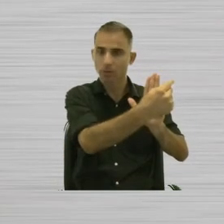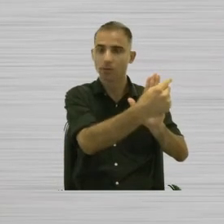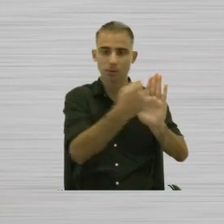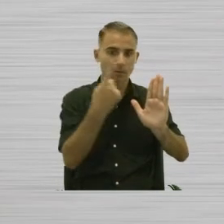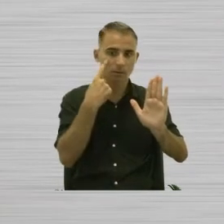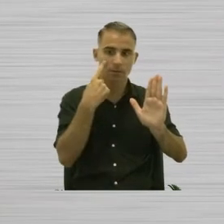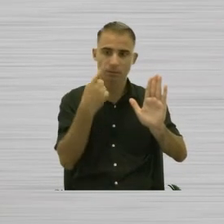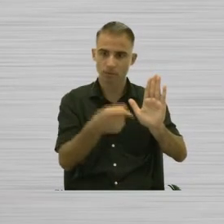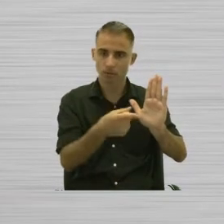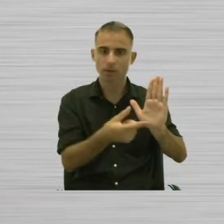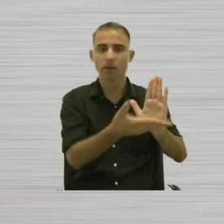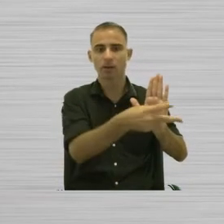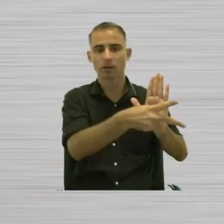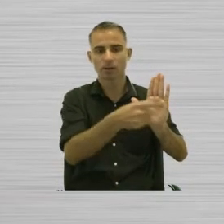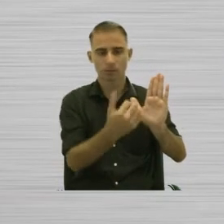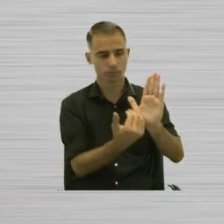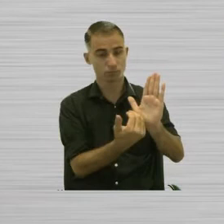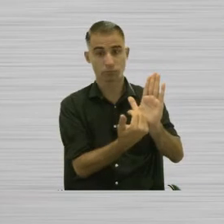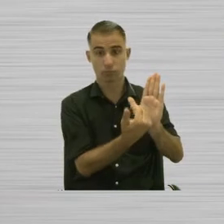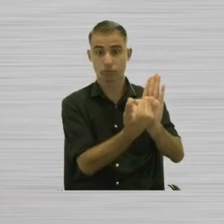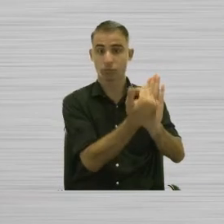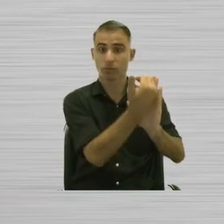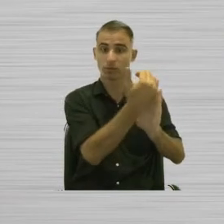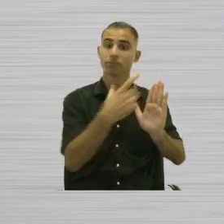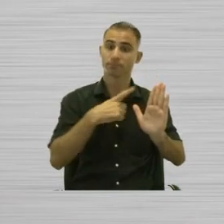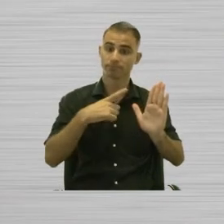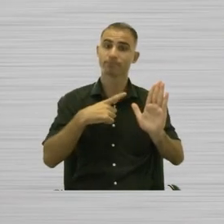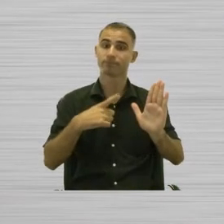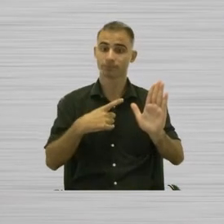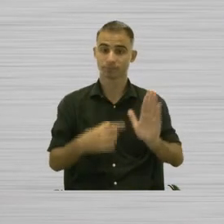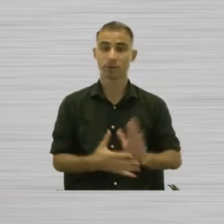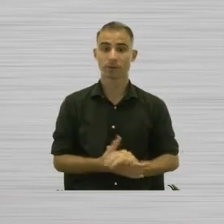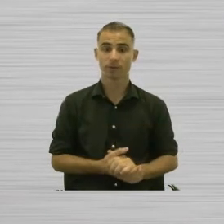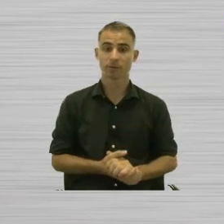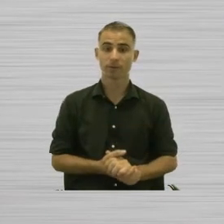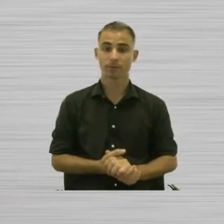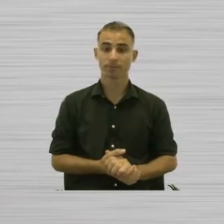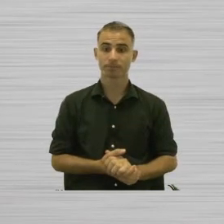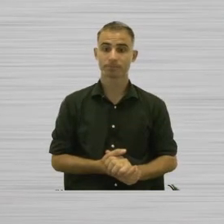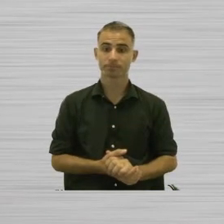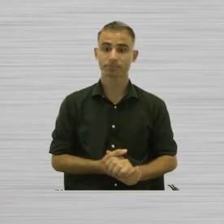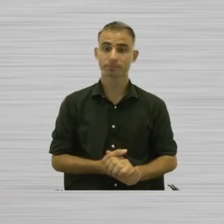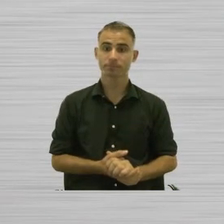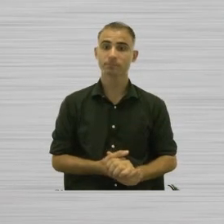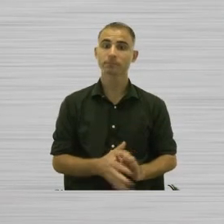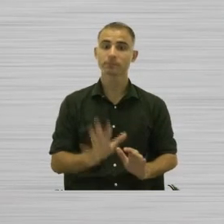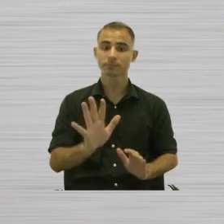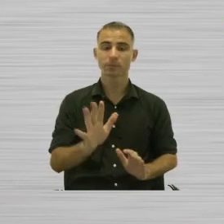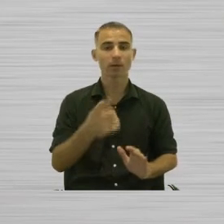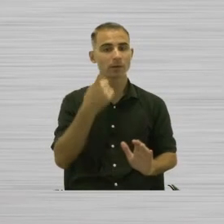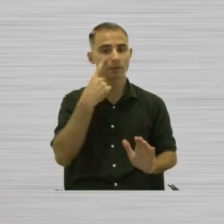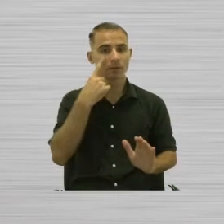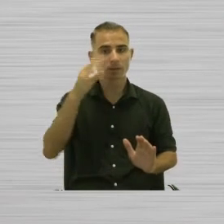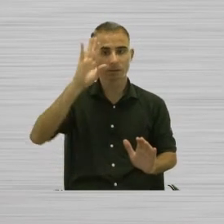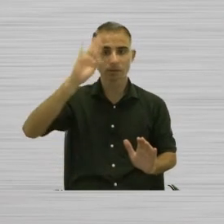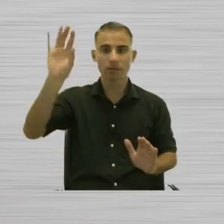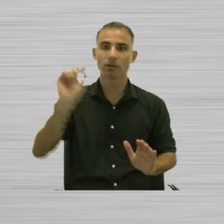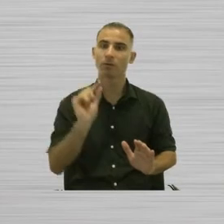podem observar isso. E a gente vai dar um destaque pela taxa de ocupação dos leitos no